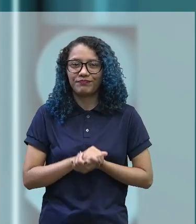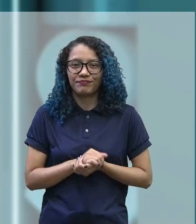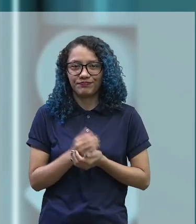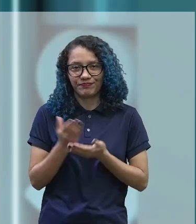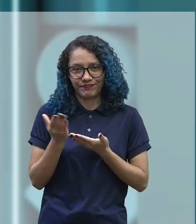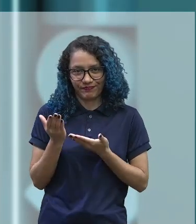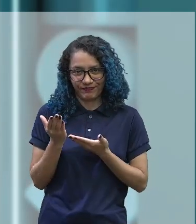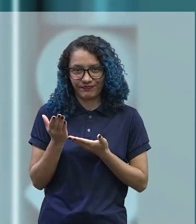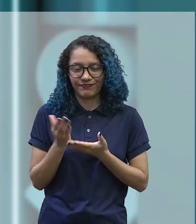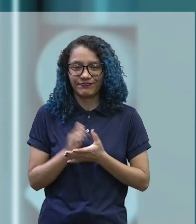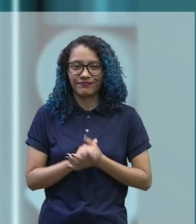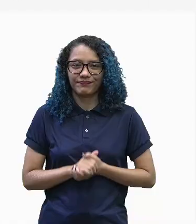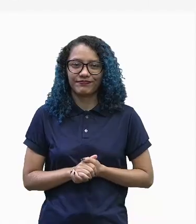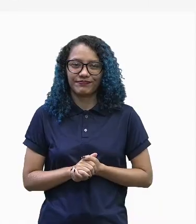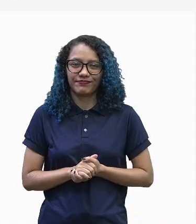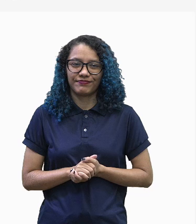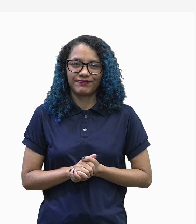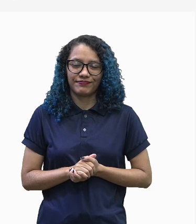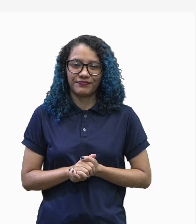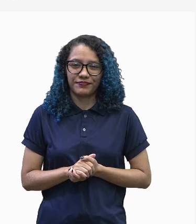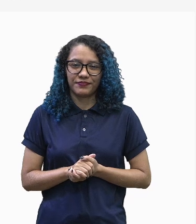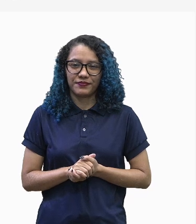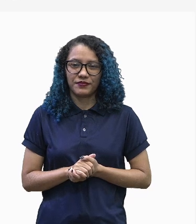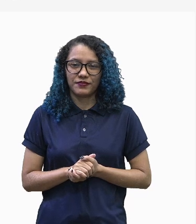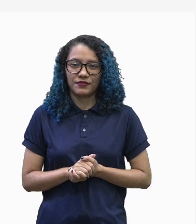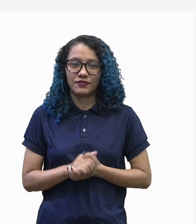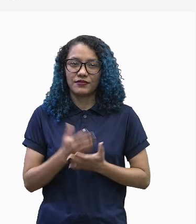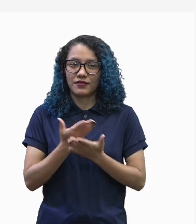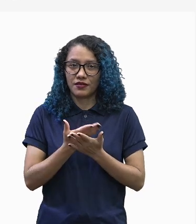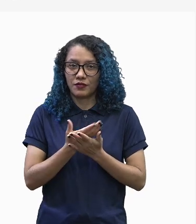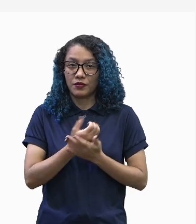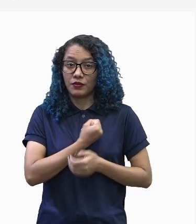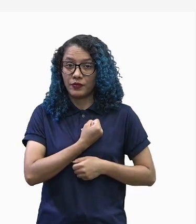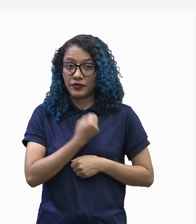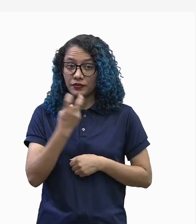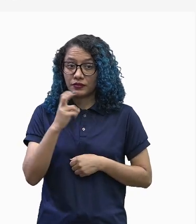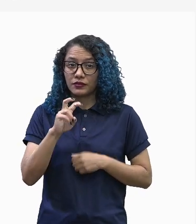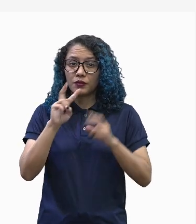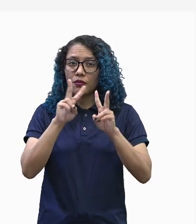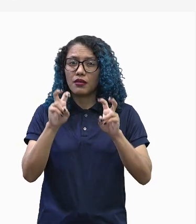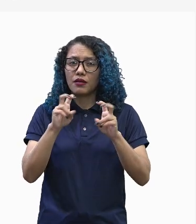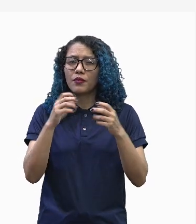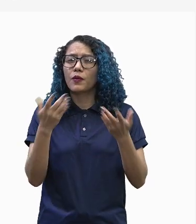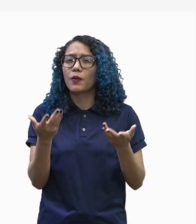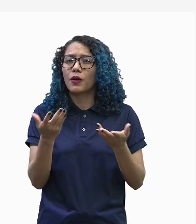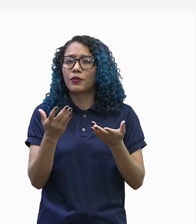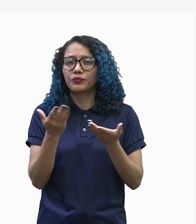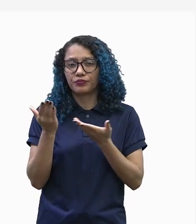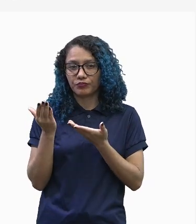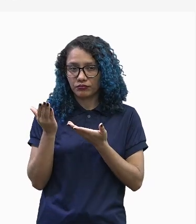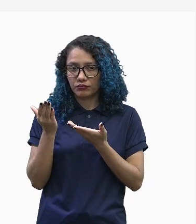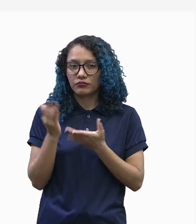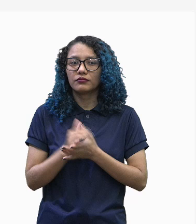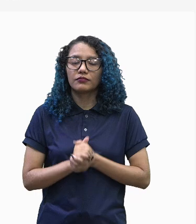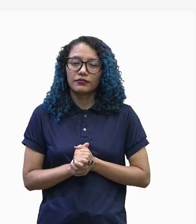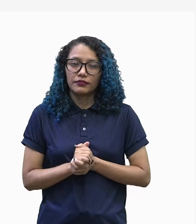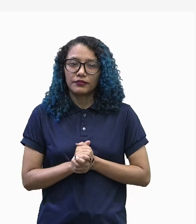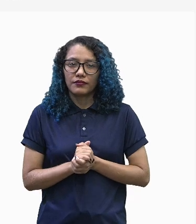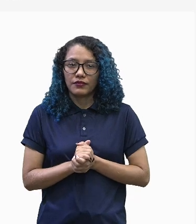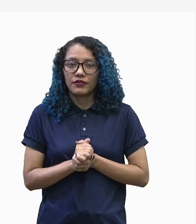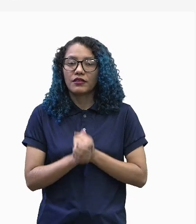conhecimento da nossa aula. Aula 5, objeto de conhecimento,